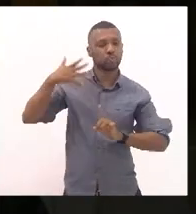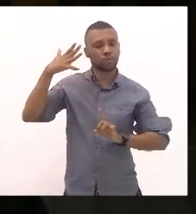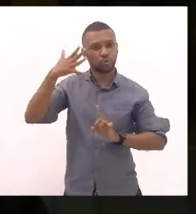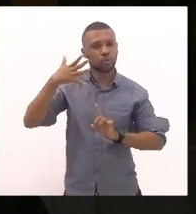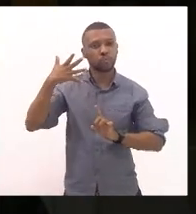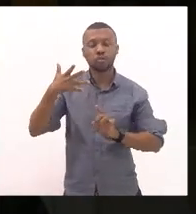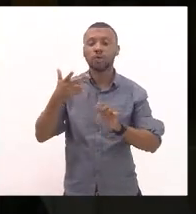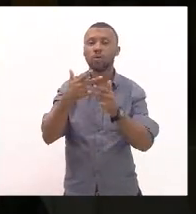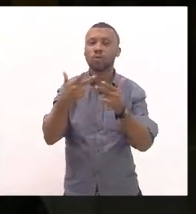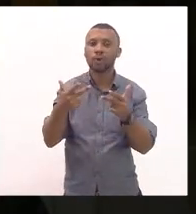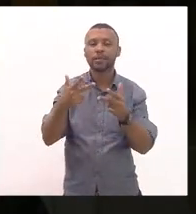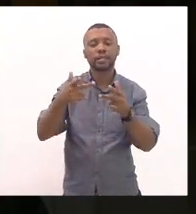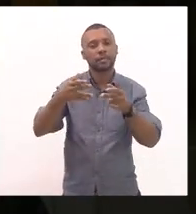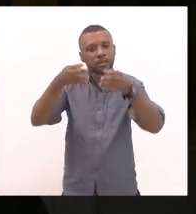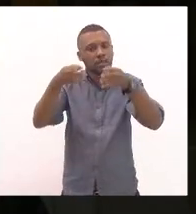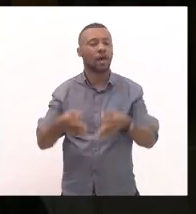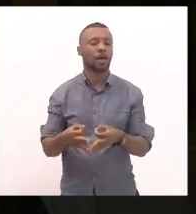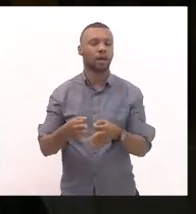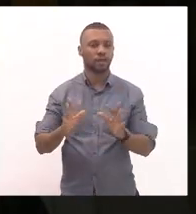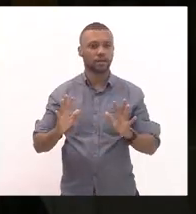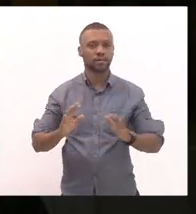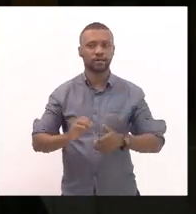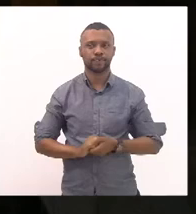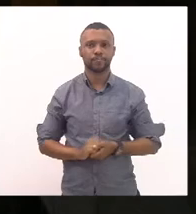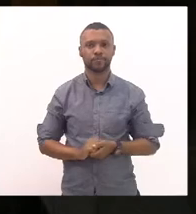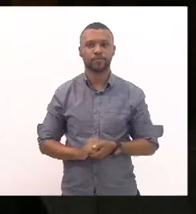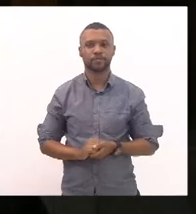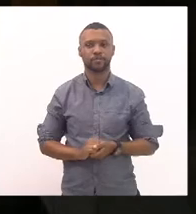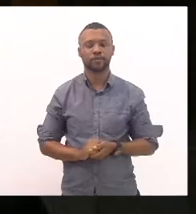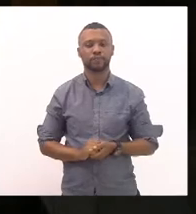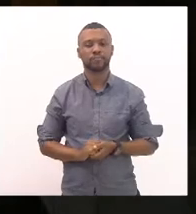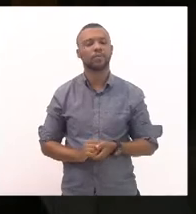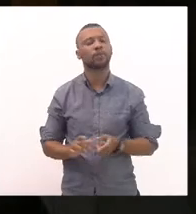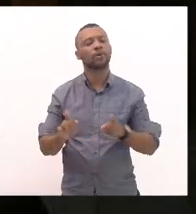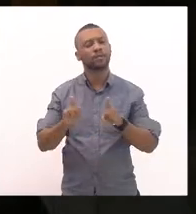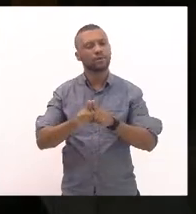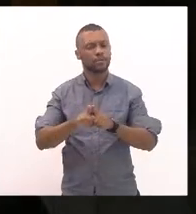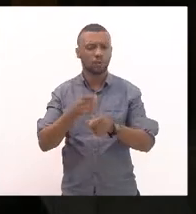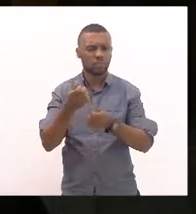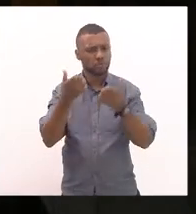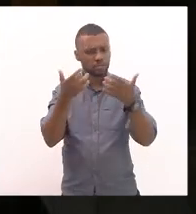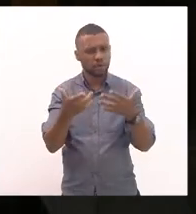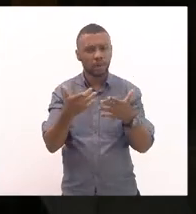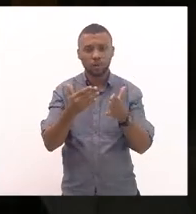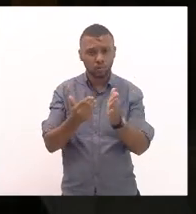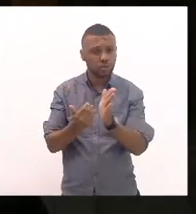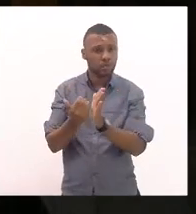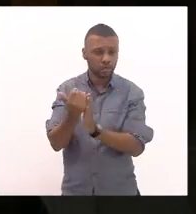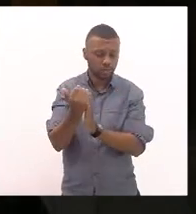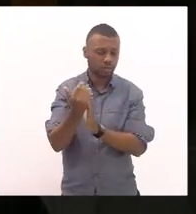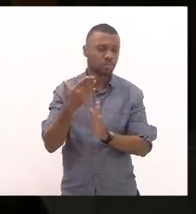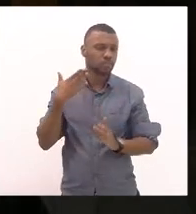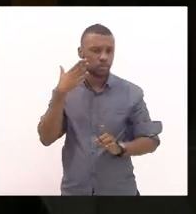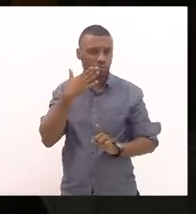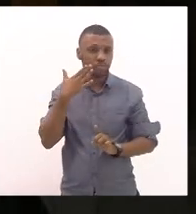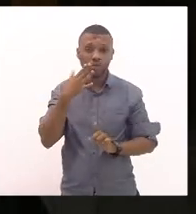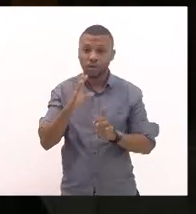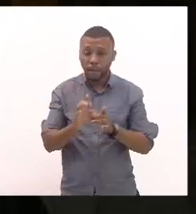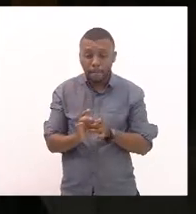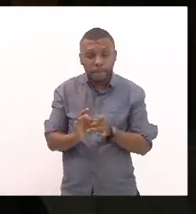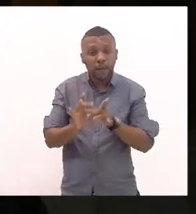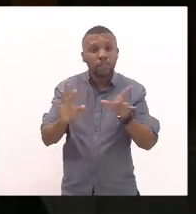coisas concretas eu até Como eu disse no início do meu discurso permito-me